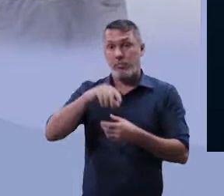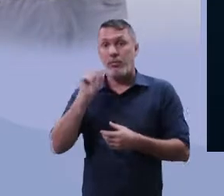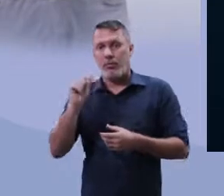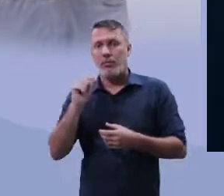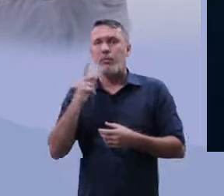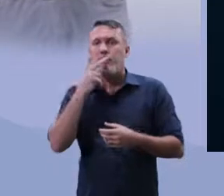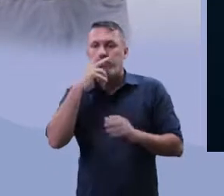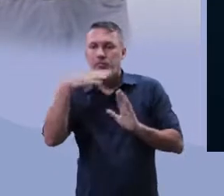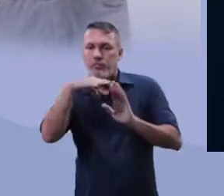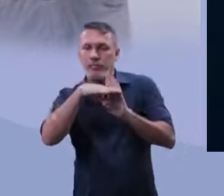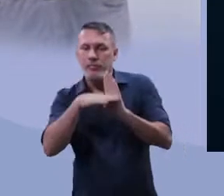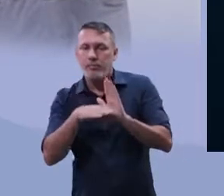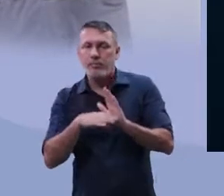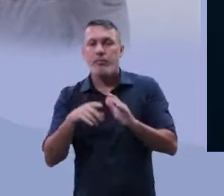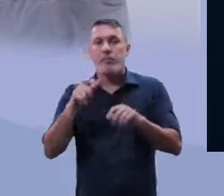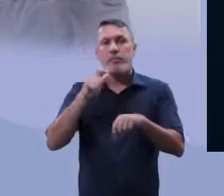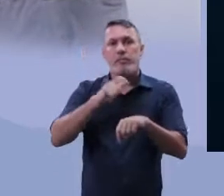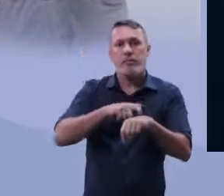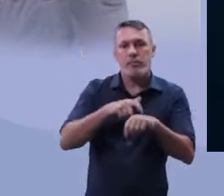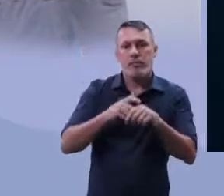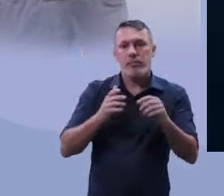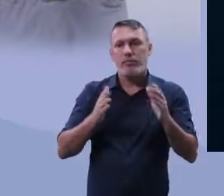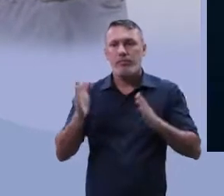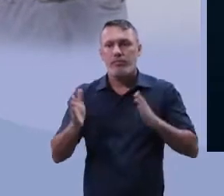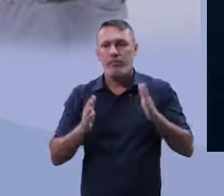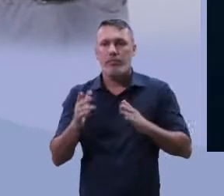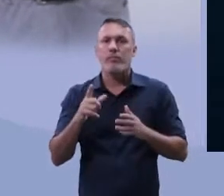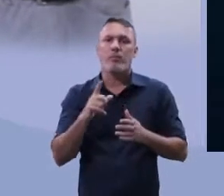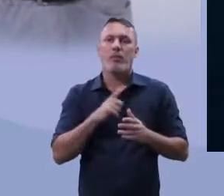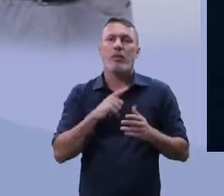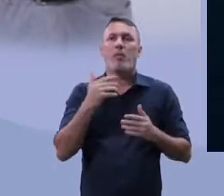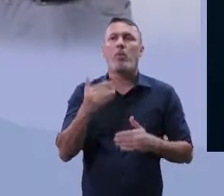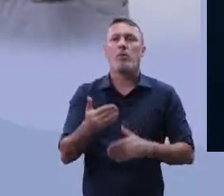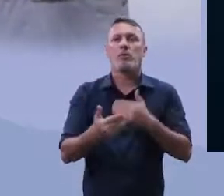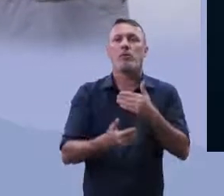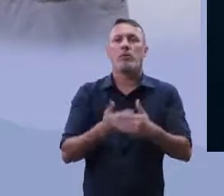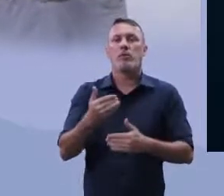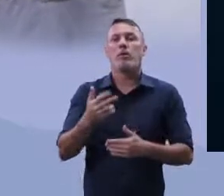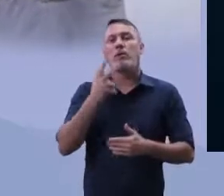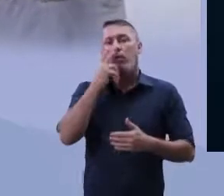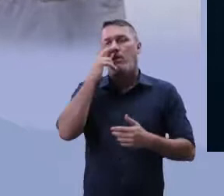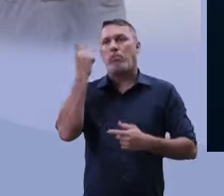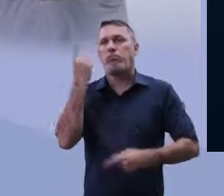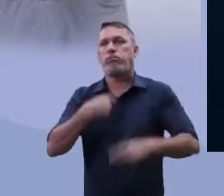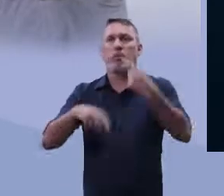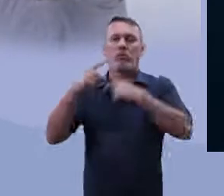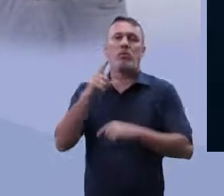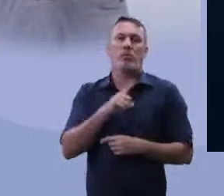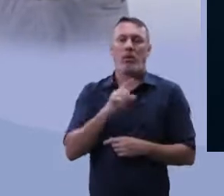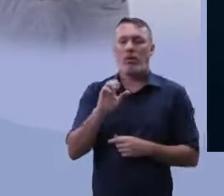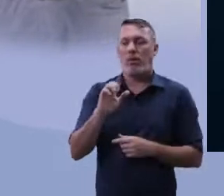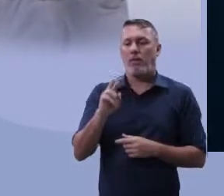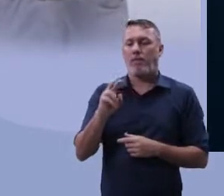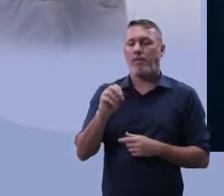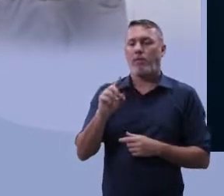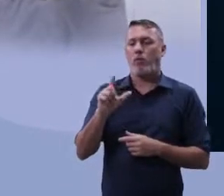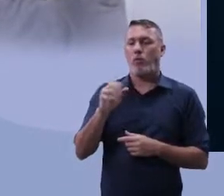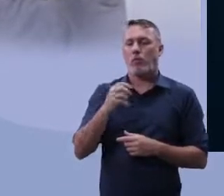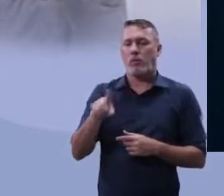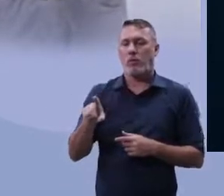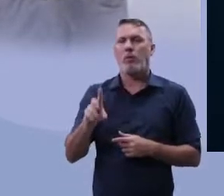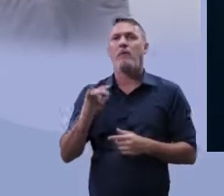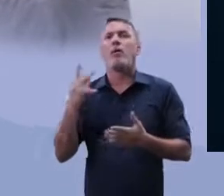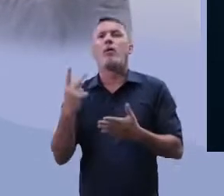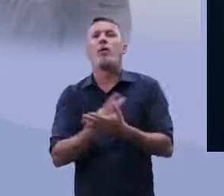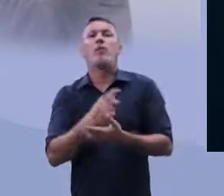vai estar, conforme o tempo, ela vai estar passando por um processo, por uma evolução. E aí, o